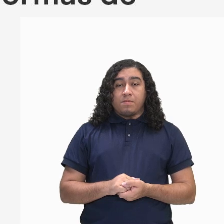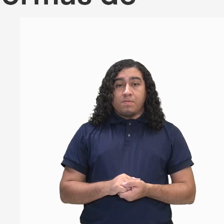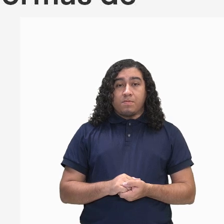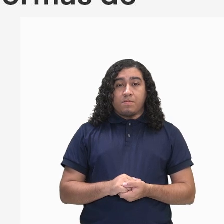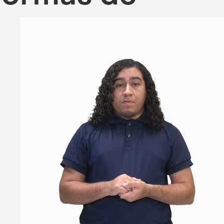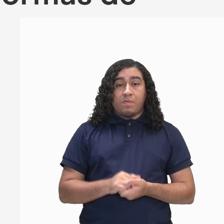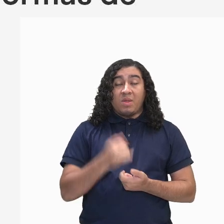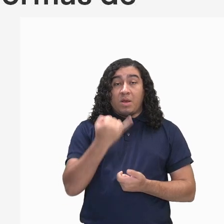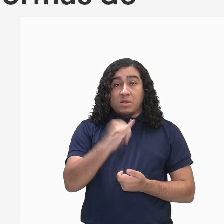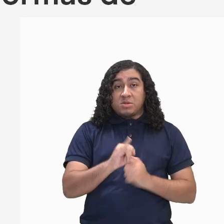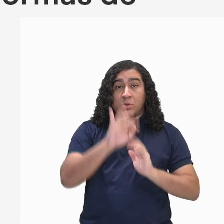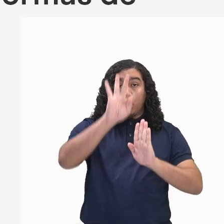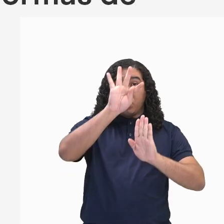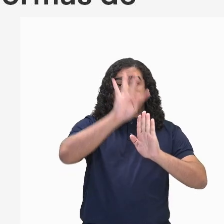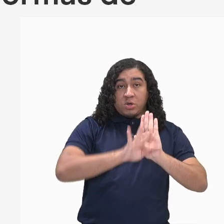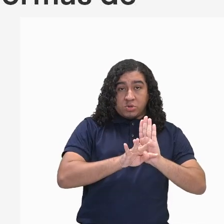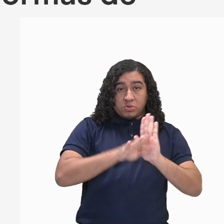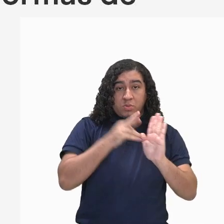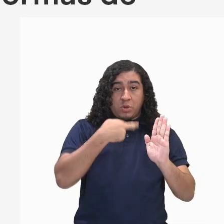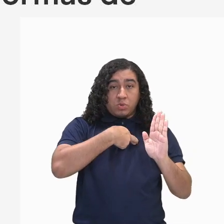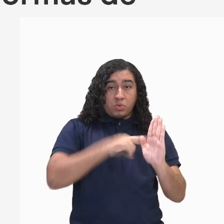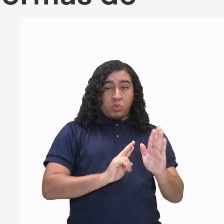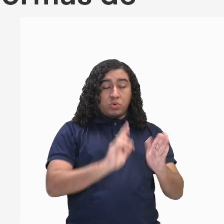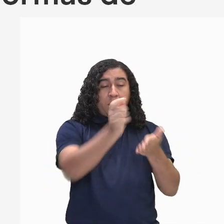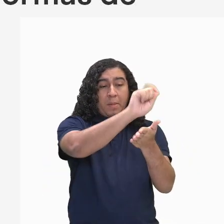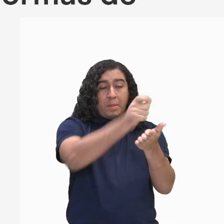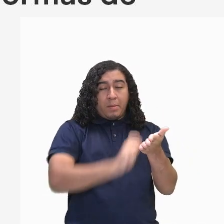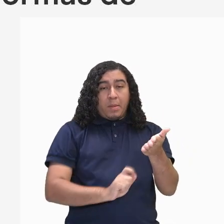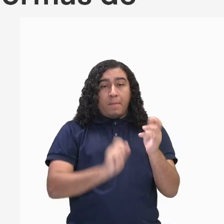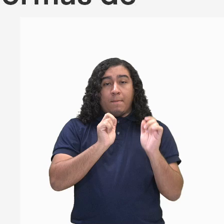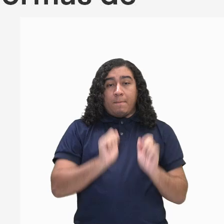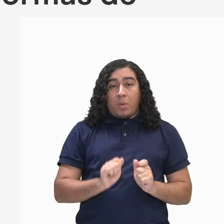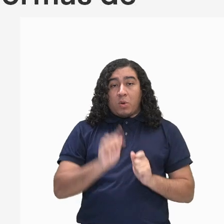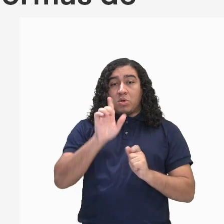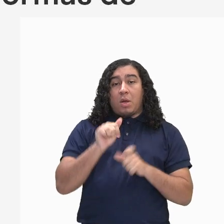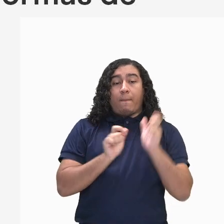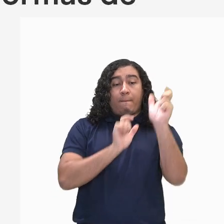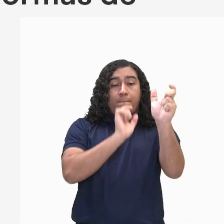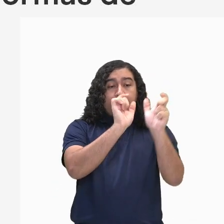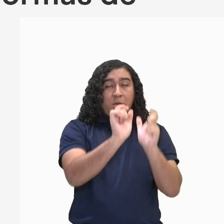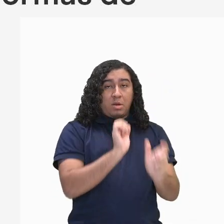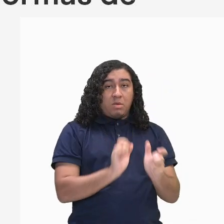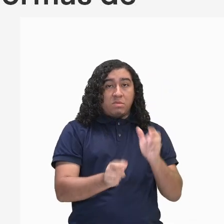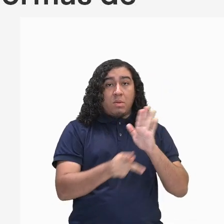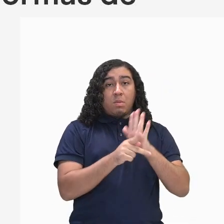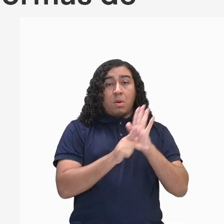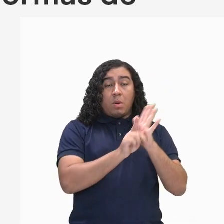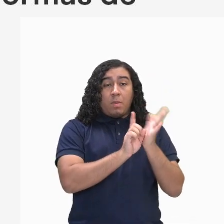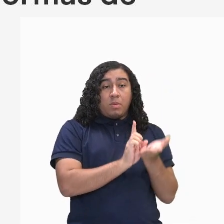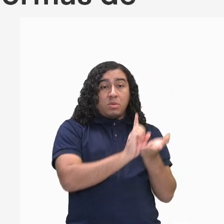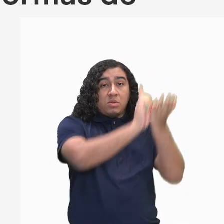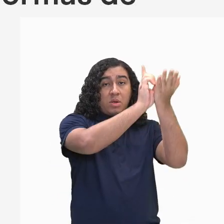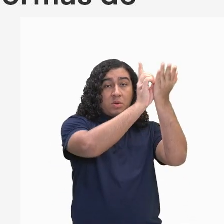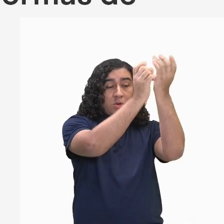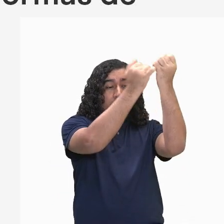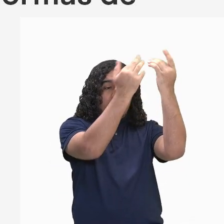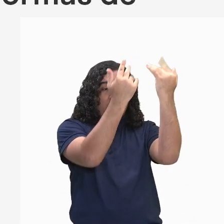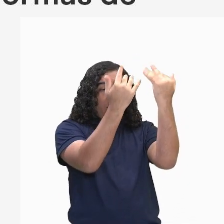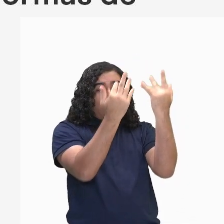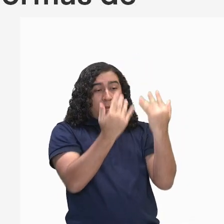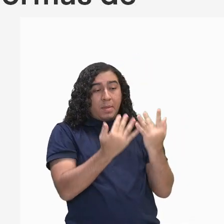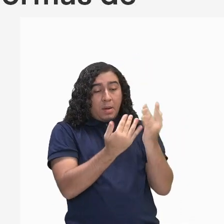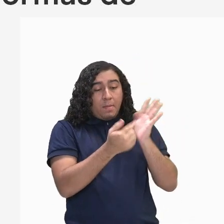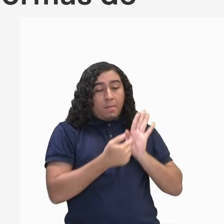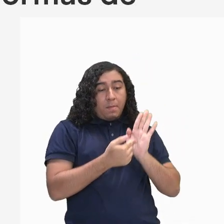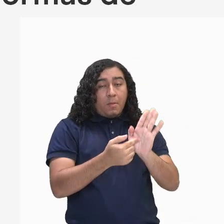Se a escritura sagrada pode ser considerada palavra da própria divindade dirigida aos adeptos